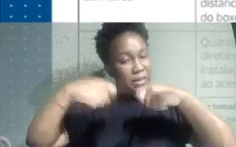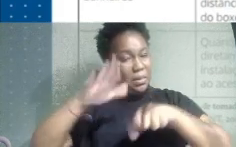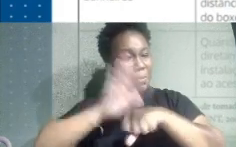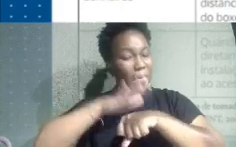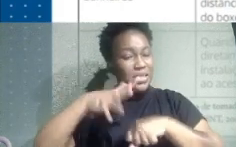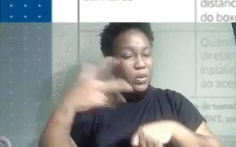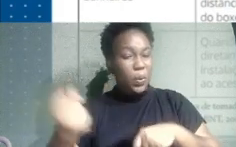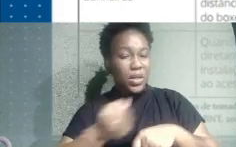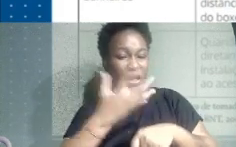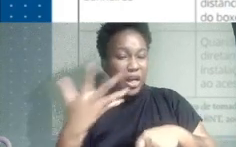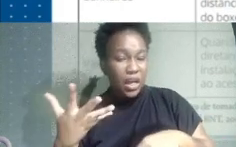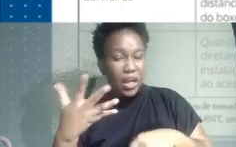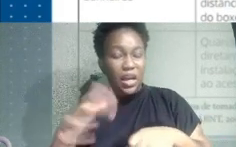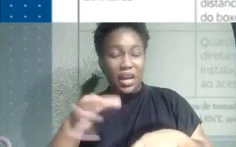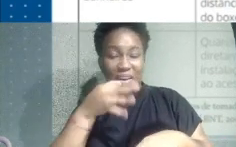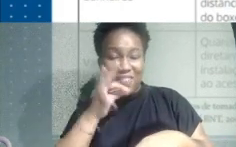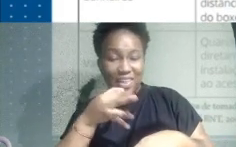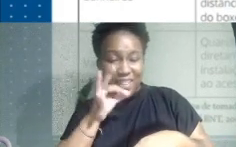tomadas, uma cafeteira e por aí vai.